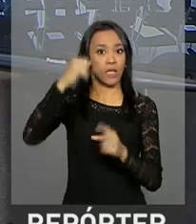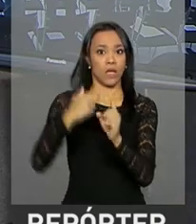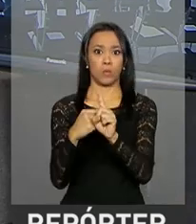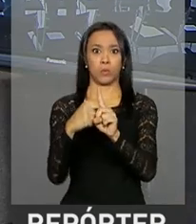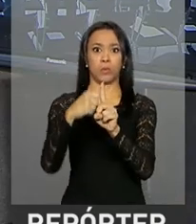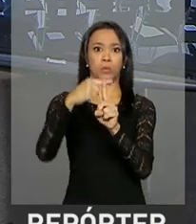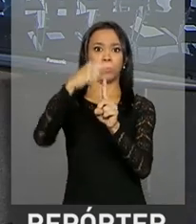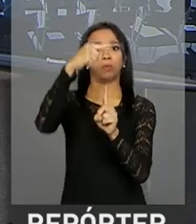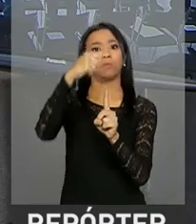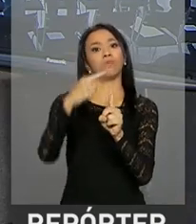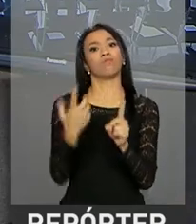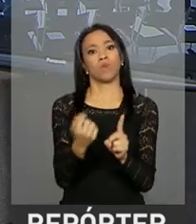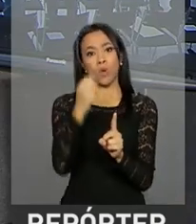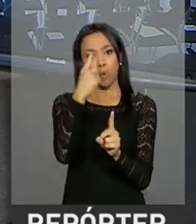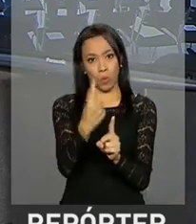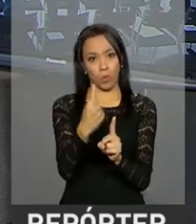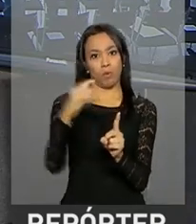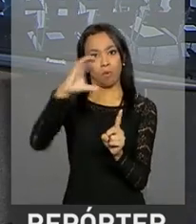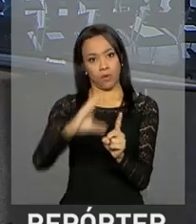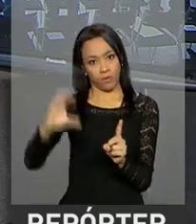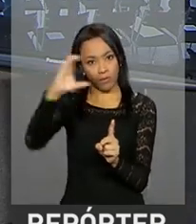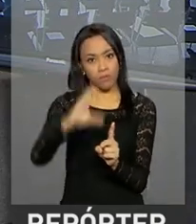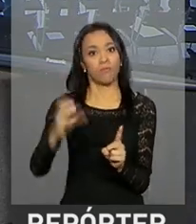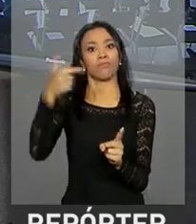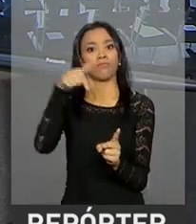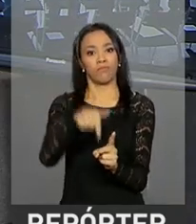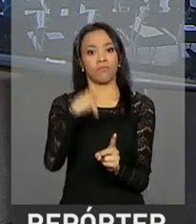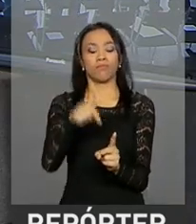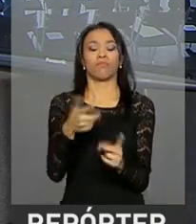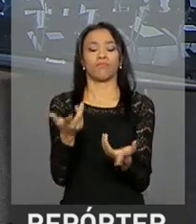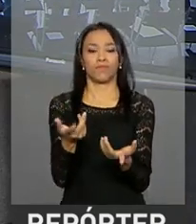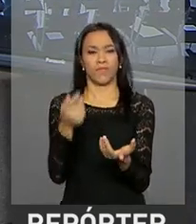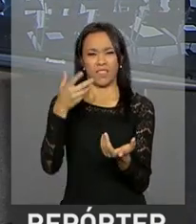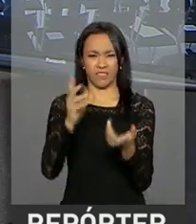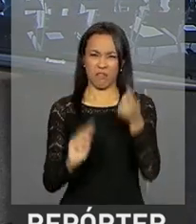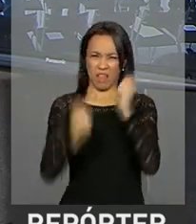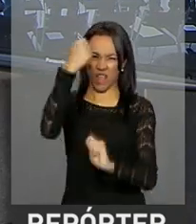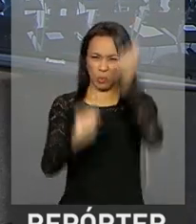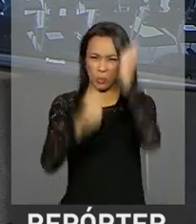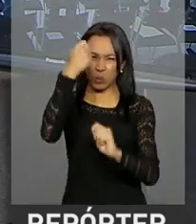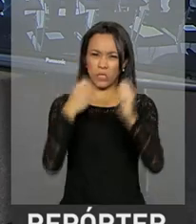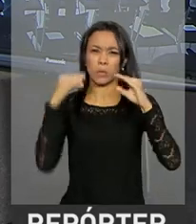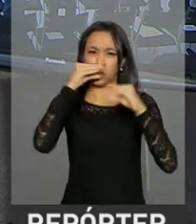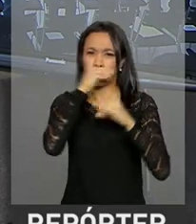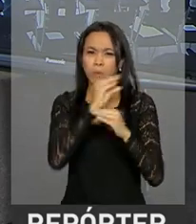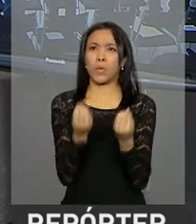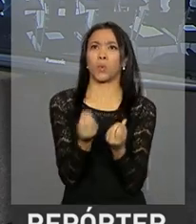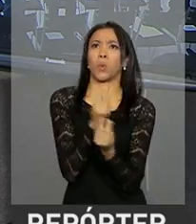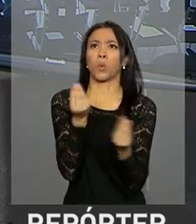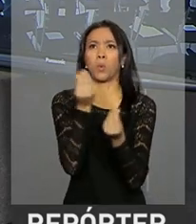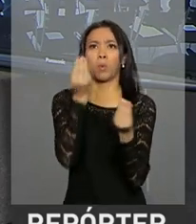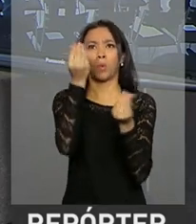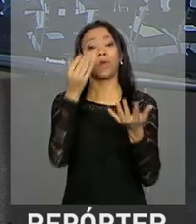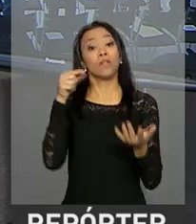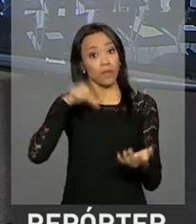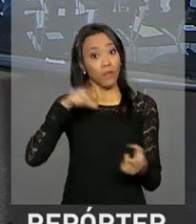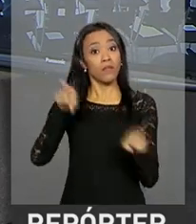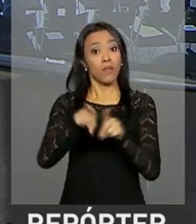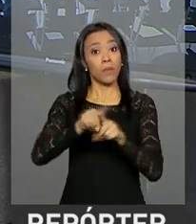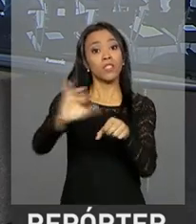a 1,5 graus Celsius em relação aos níveis pré-industriais. Esse pacto, ele também envolve metas